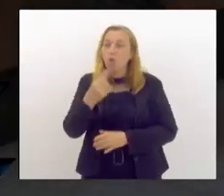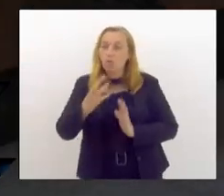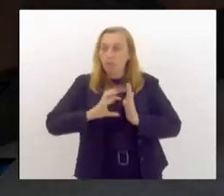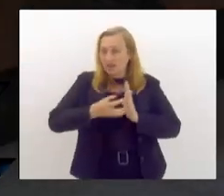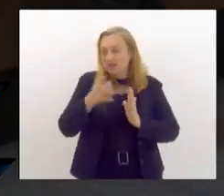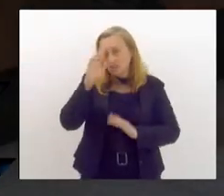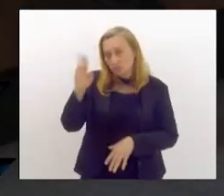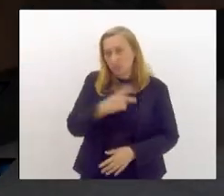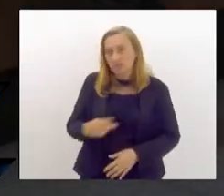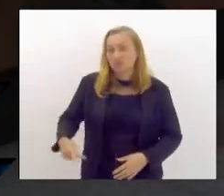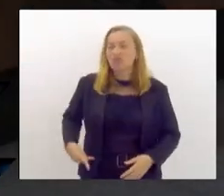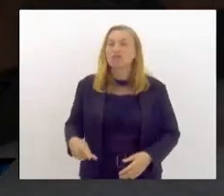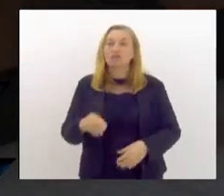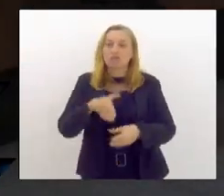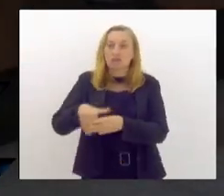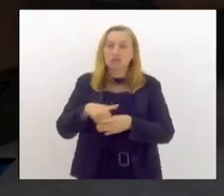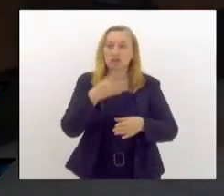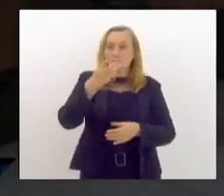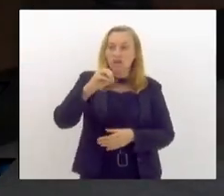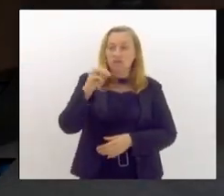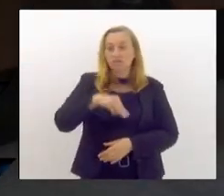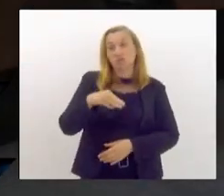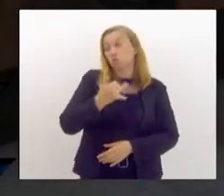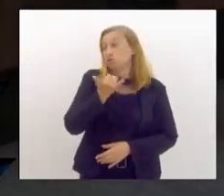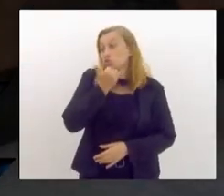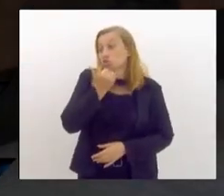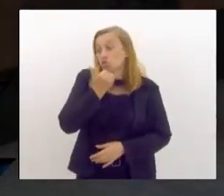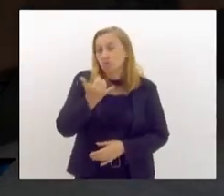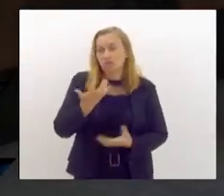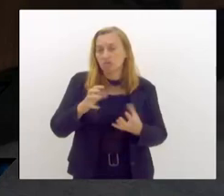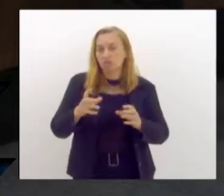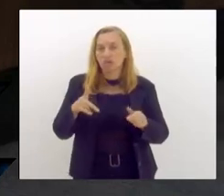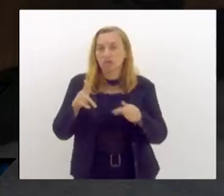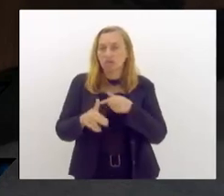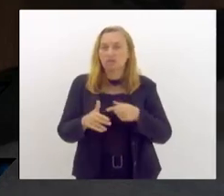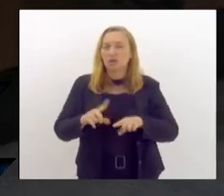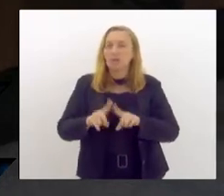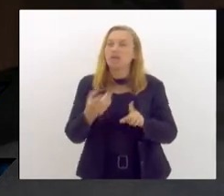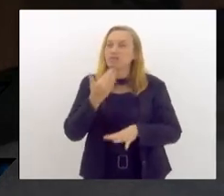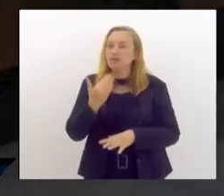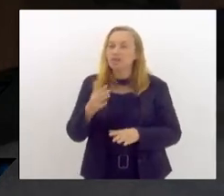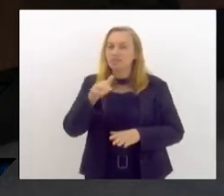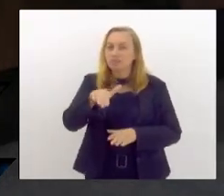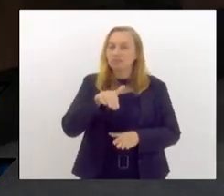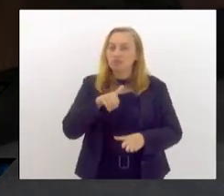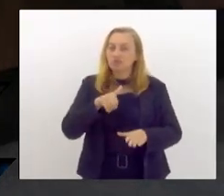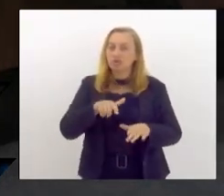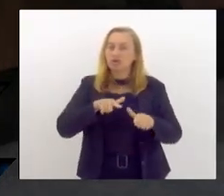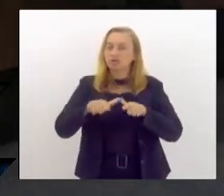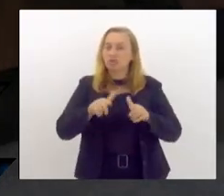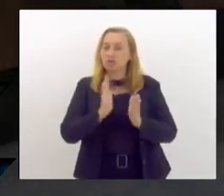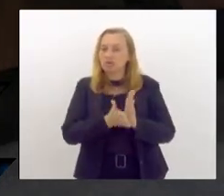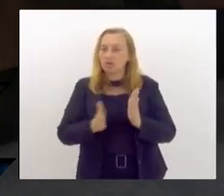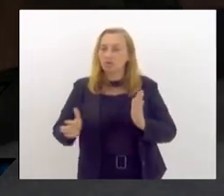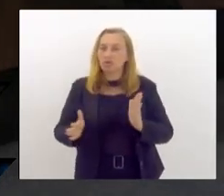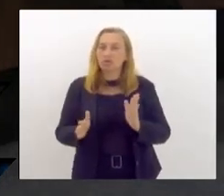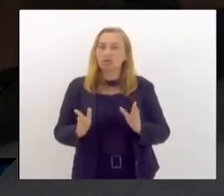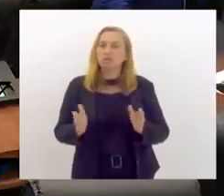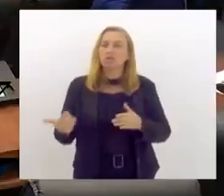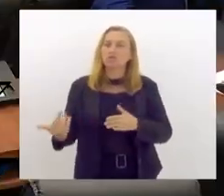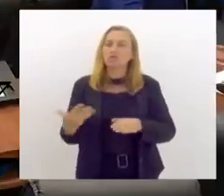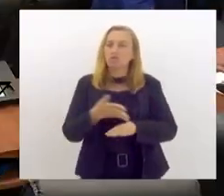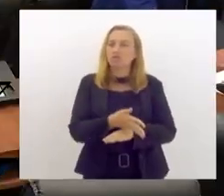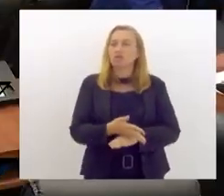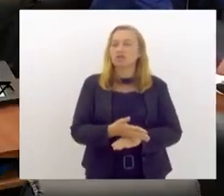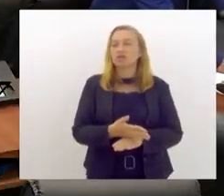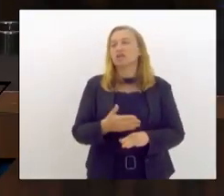A gente está em votação há 40 minutos. Desculpa, não quero interferir na presença de Vossa Excelência, mas só pedir que chame os trabalhos à ordem e dê andamento à votação. Obrigado,